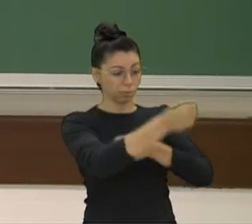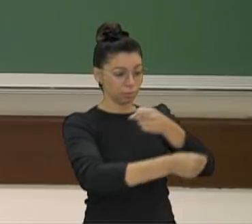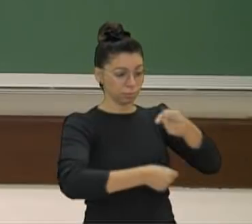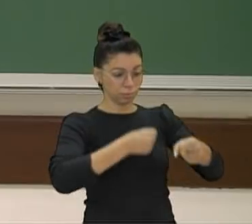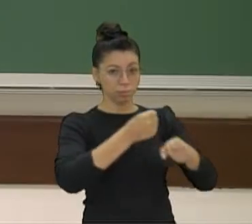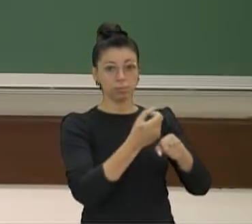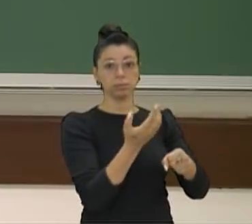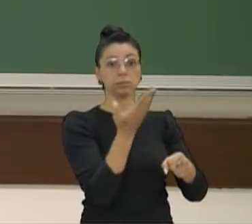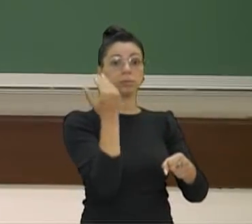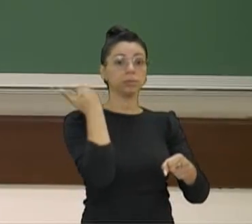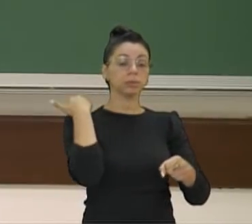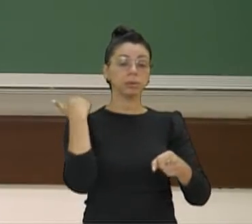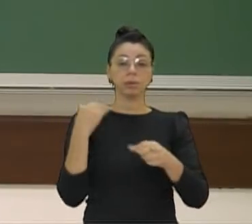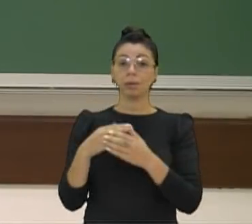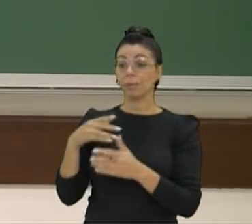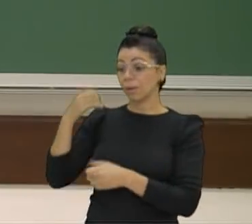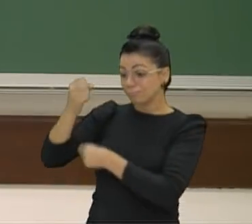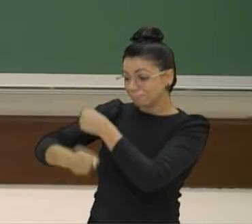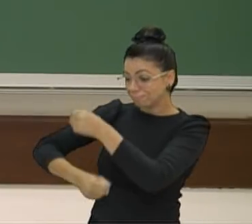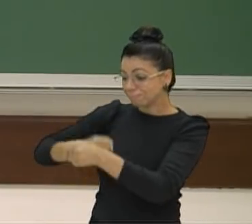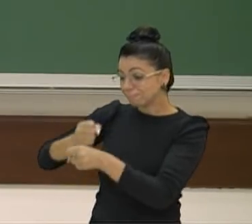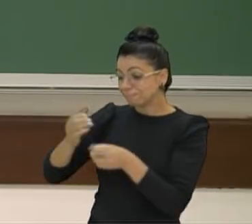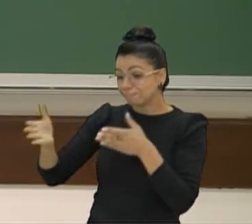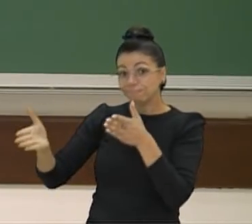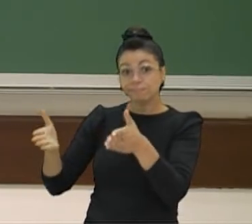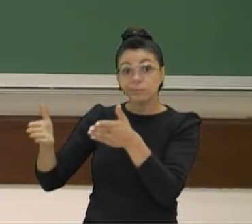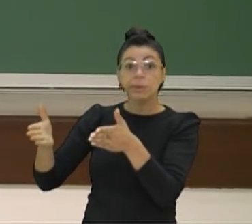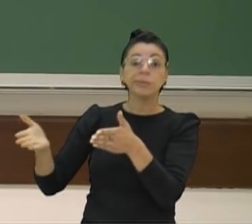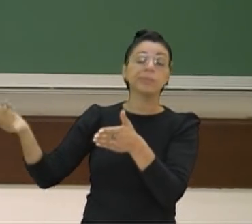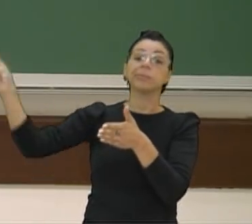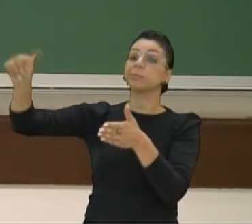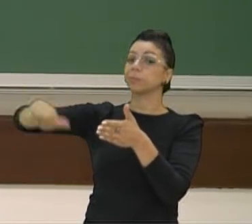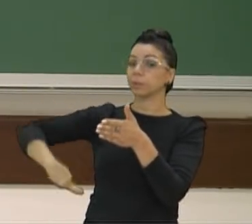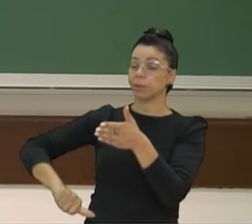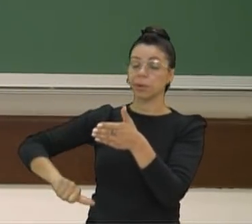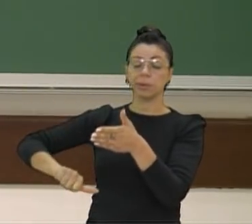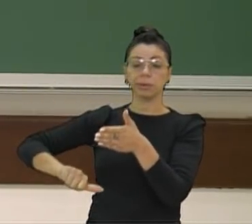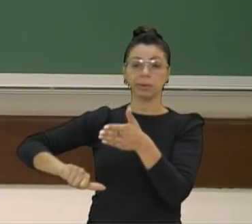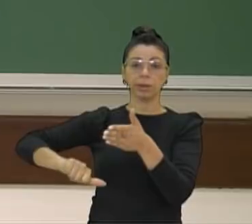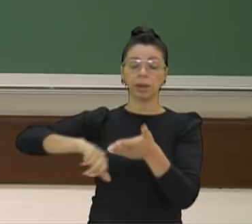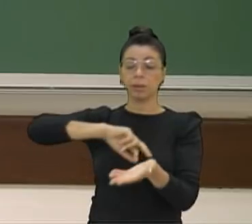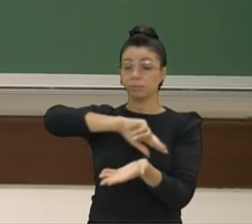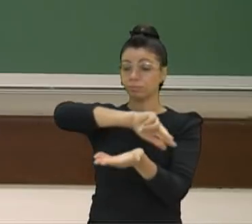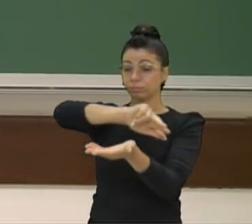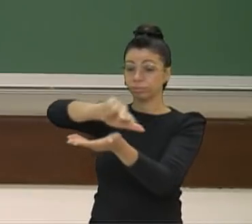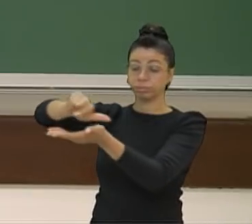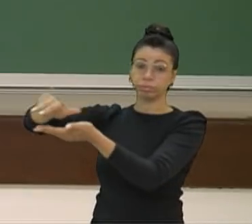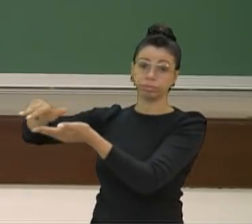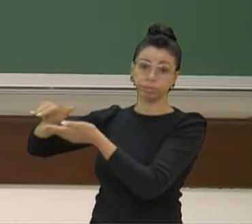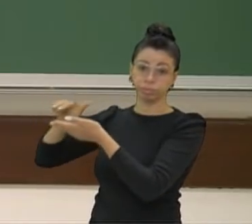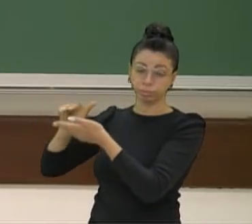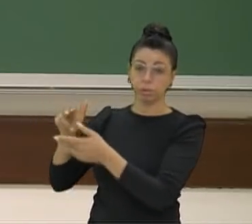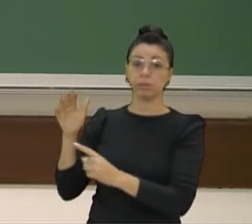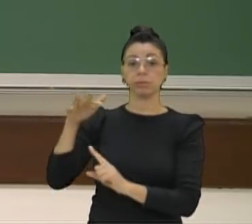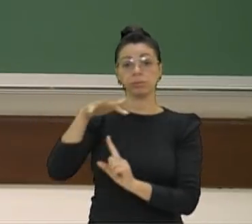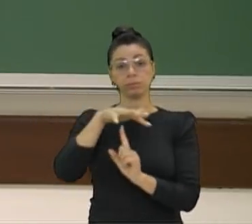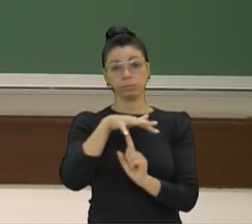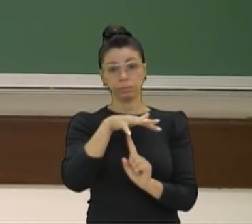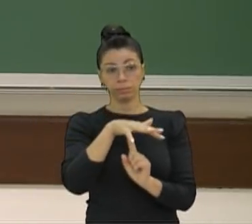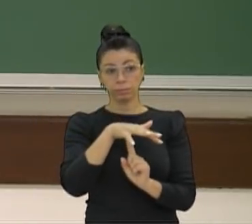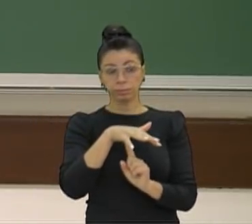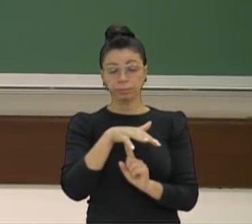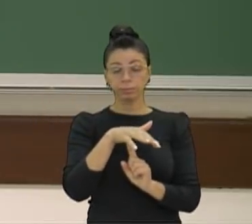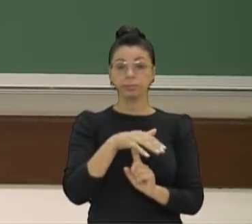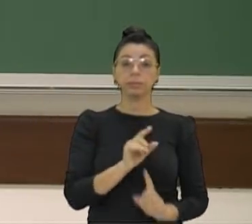com outros anos, este foi o pior ano. E em várias regiões do estado que estão destacadas aqui no mapa do nosso estado.